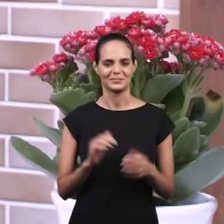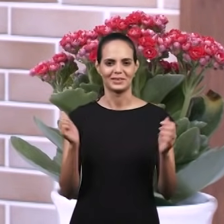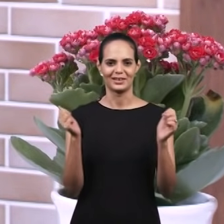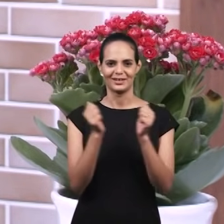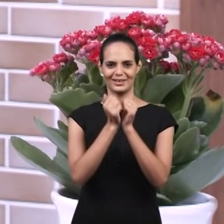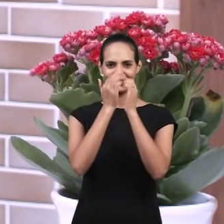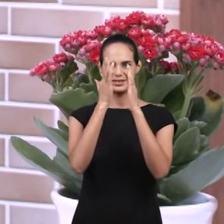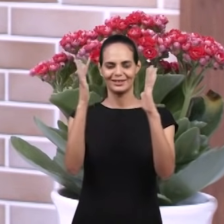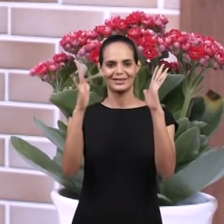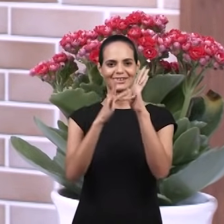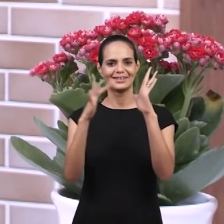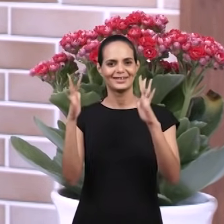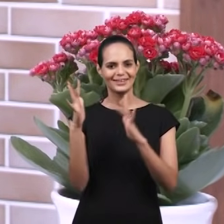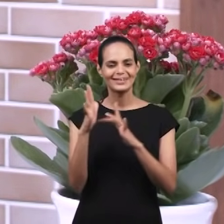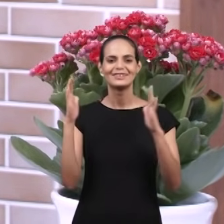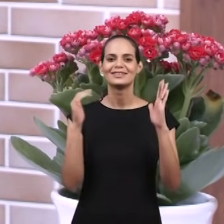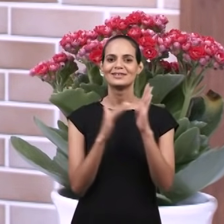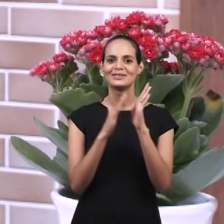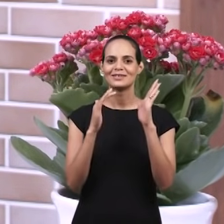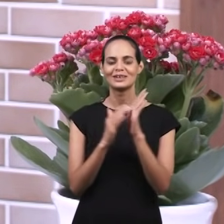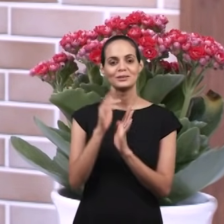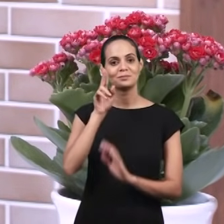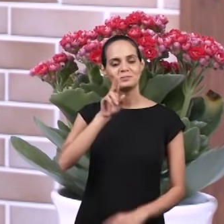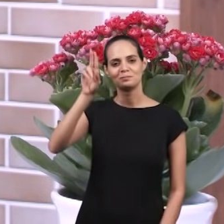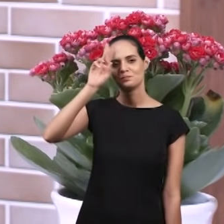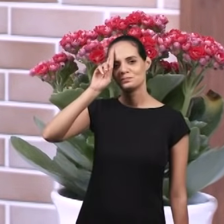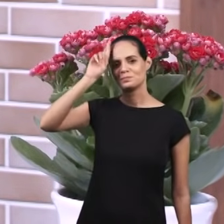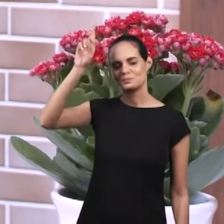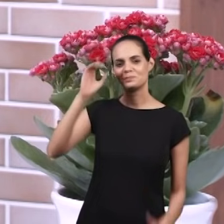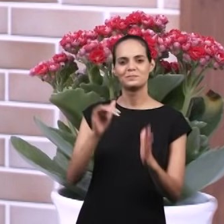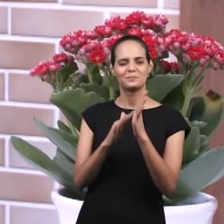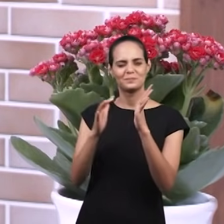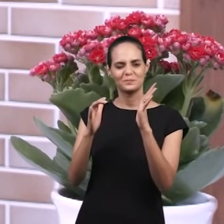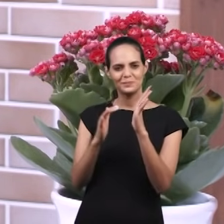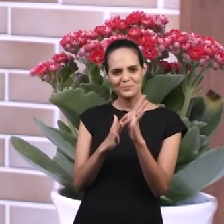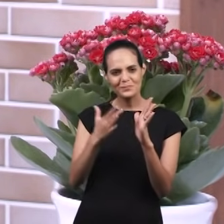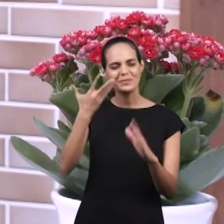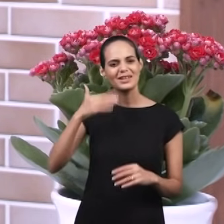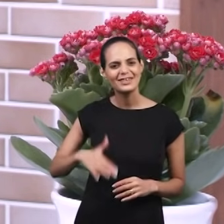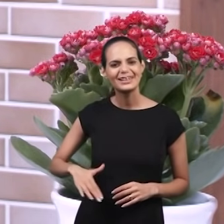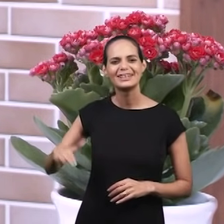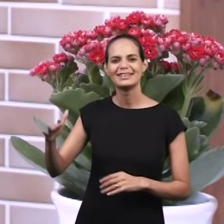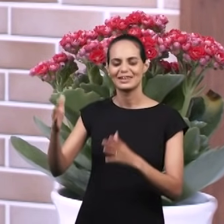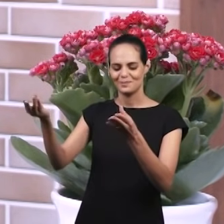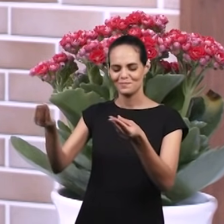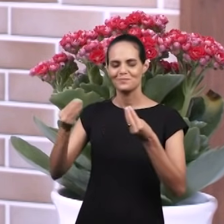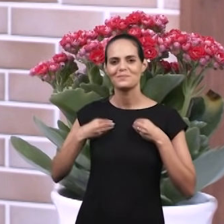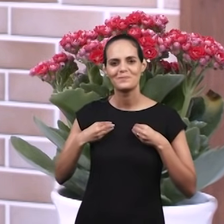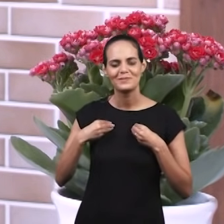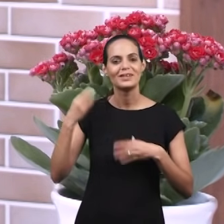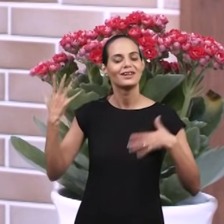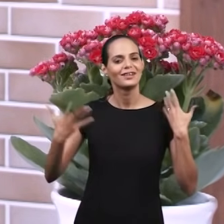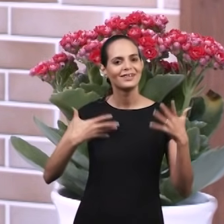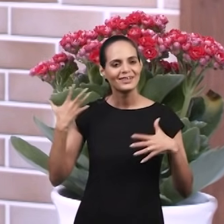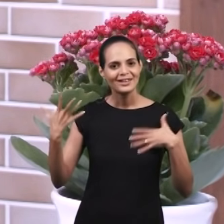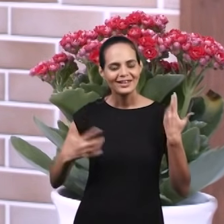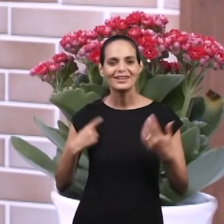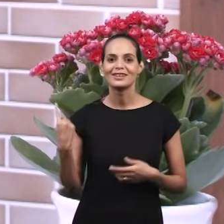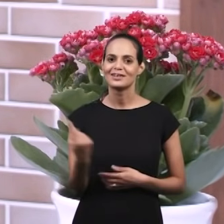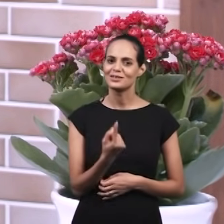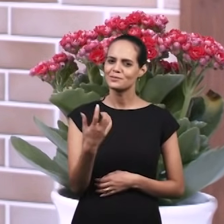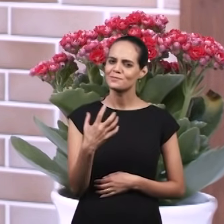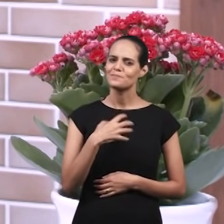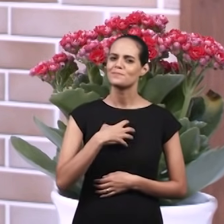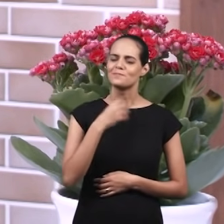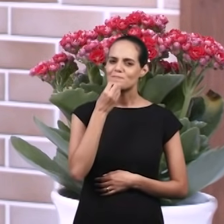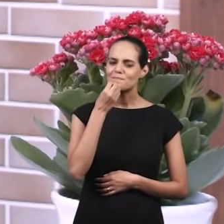Glória a Jesus, louvado seja o nome do Senhor. O louvor das crianças nos alegra, né? A gente, quando ouve as crianças cantando, a gente se sente